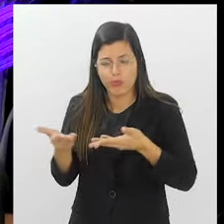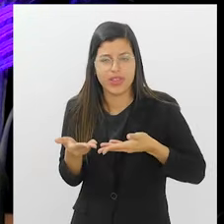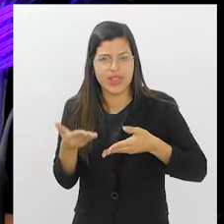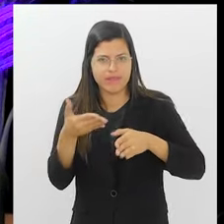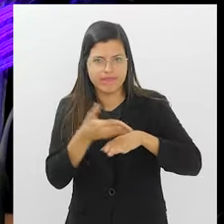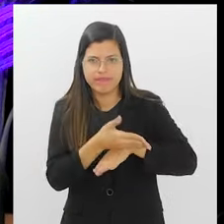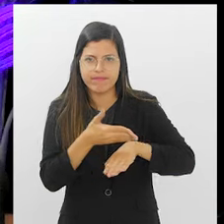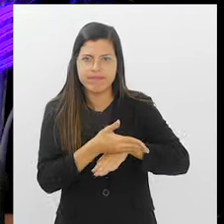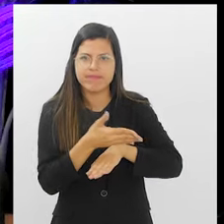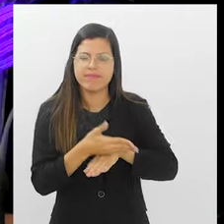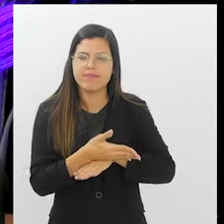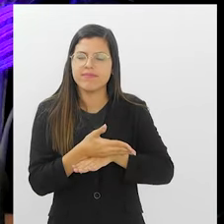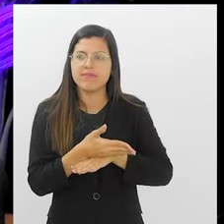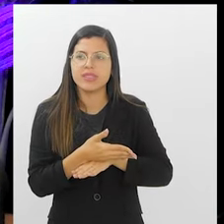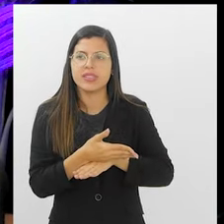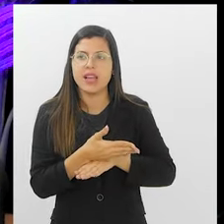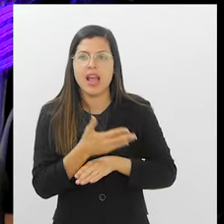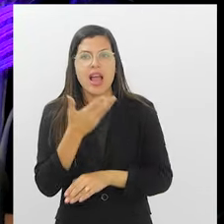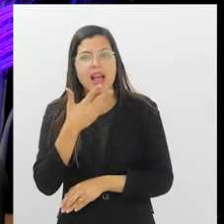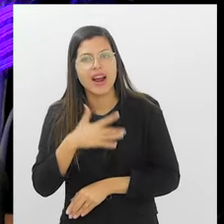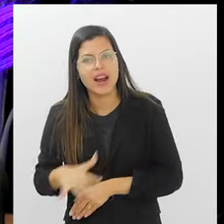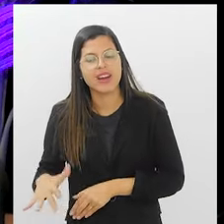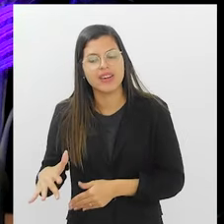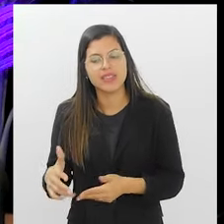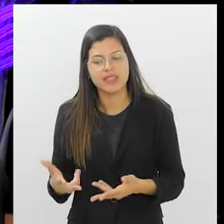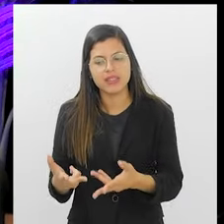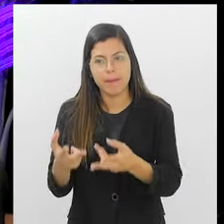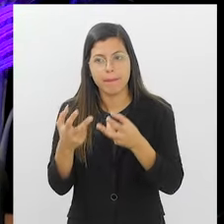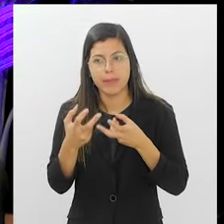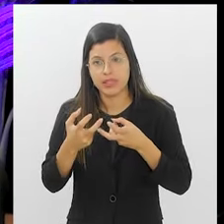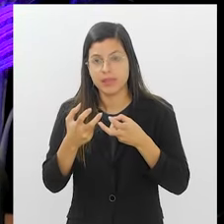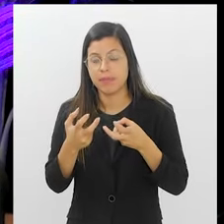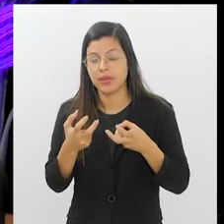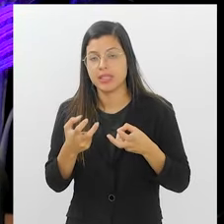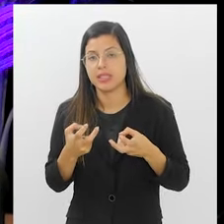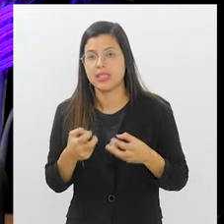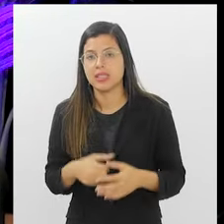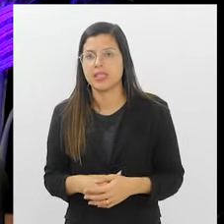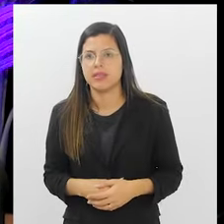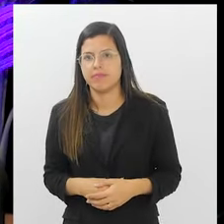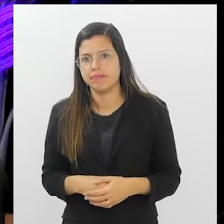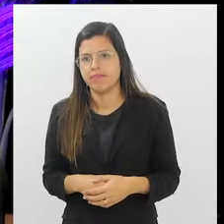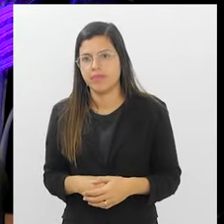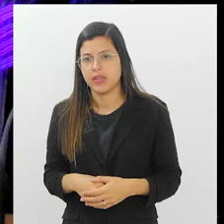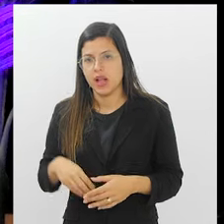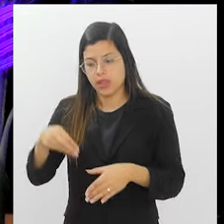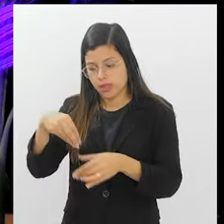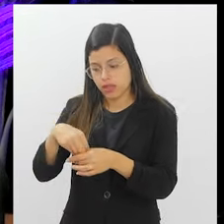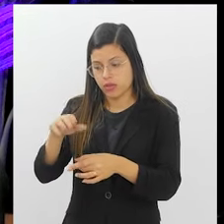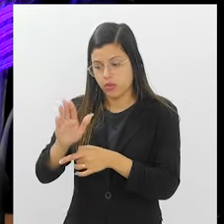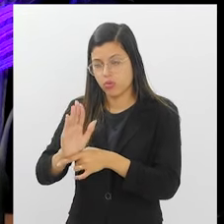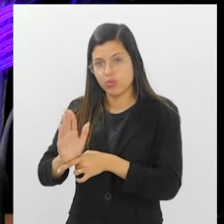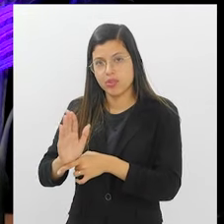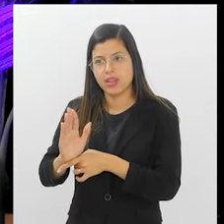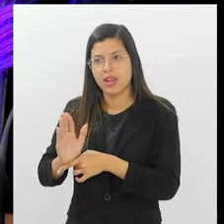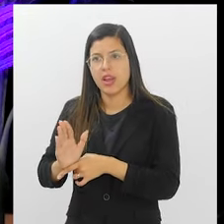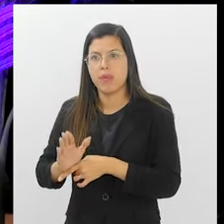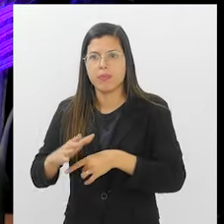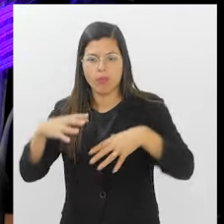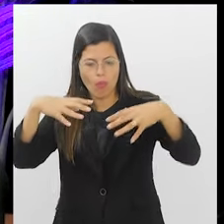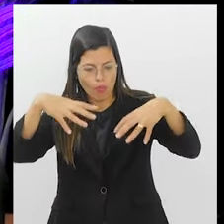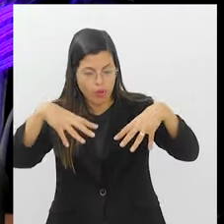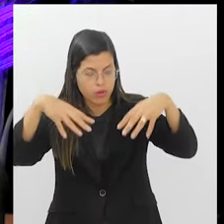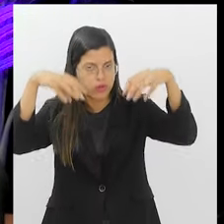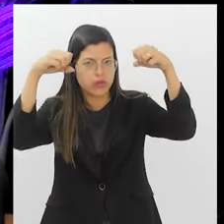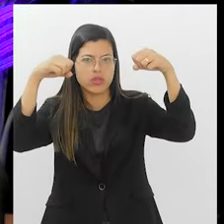convidar para participar, para que a criança percebesse, né, que ali é um cinema, né, que está